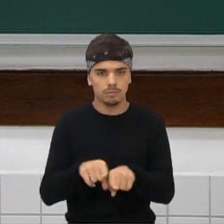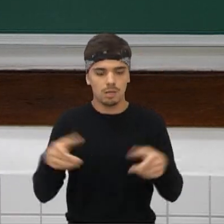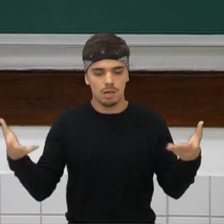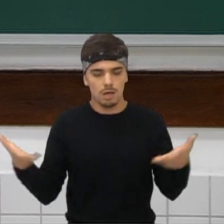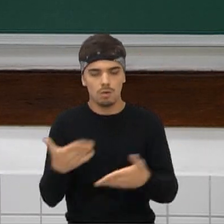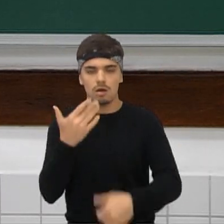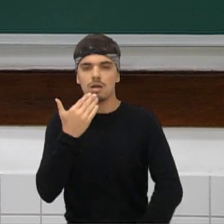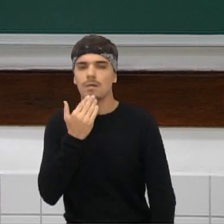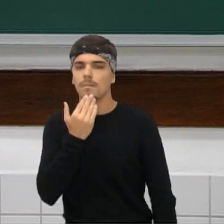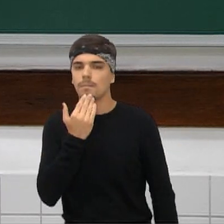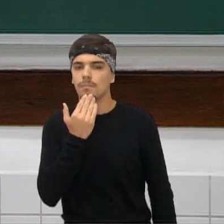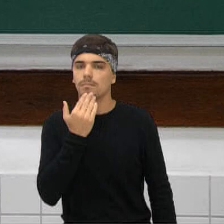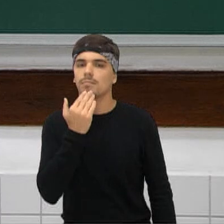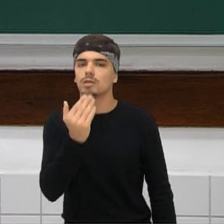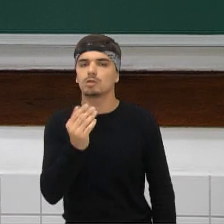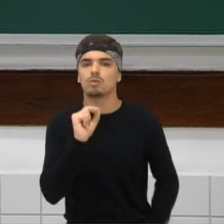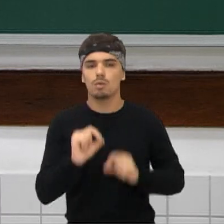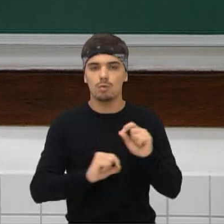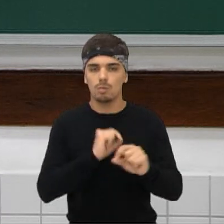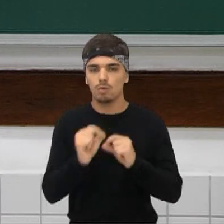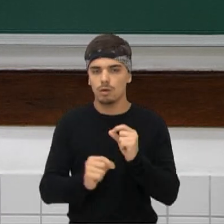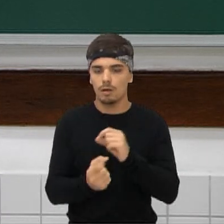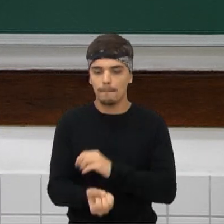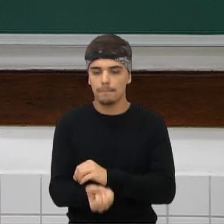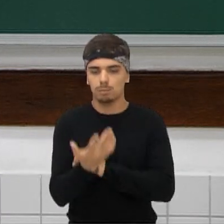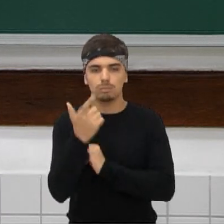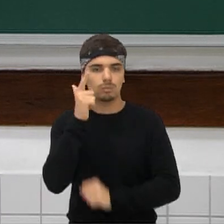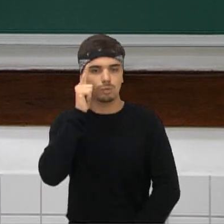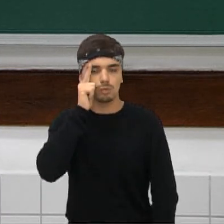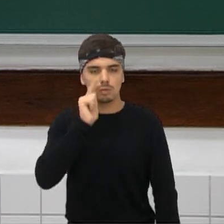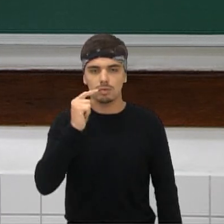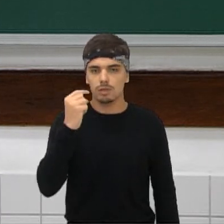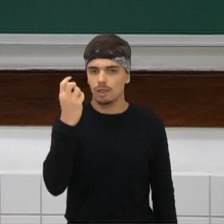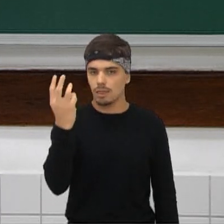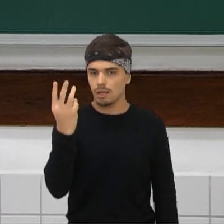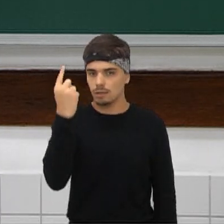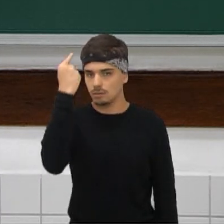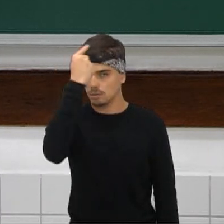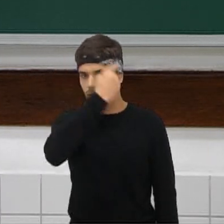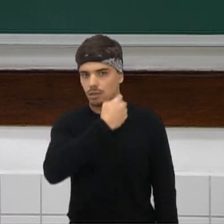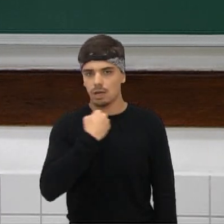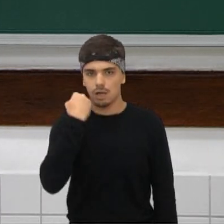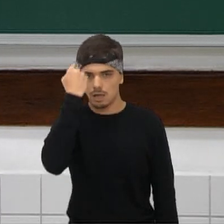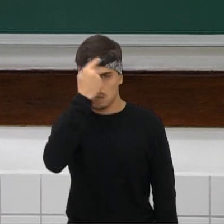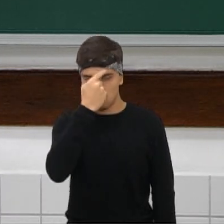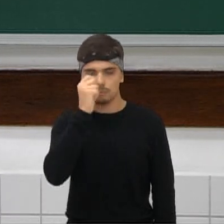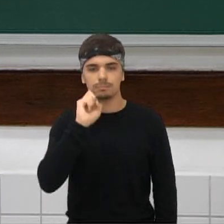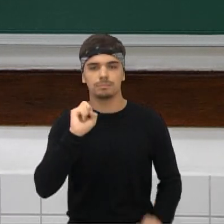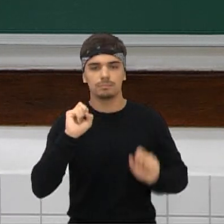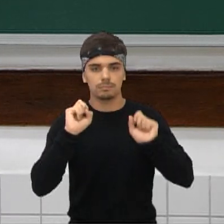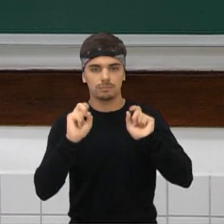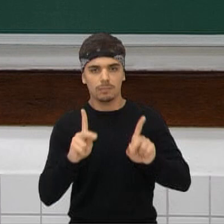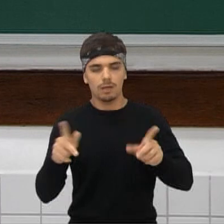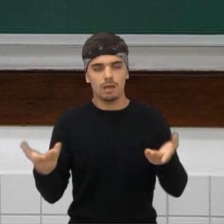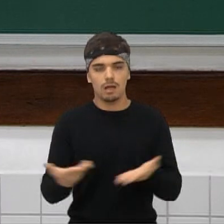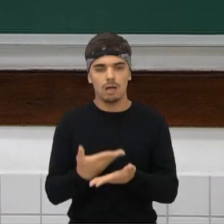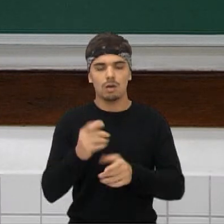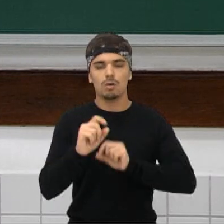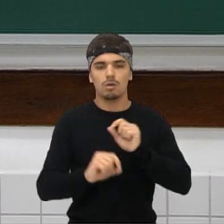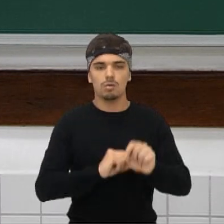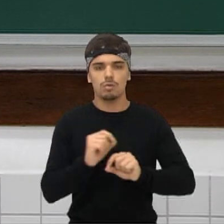me pedindo para que saia 3 caras, tá? Então, vou te dar um tempo para você